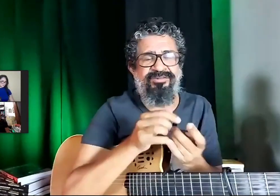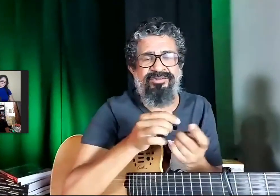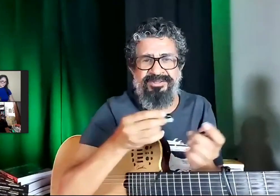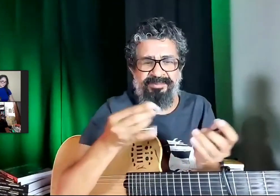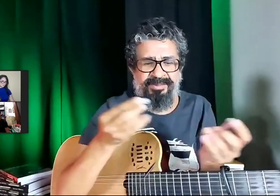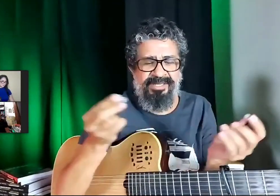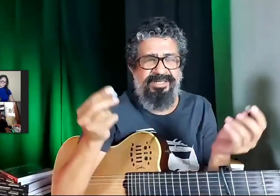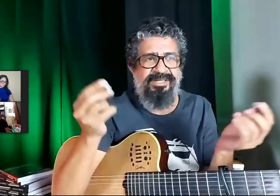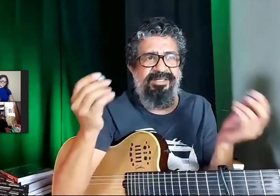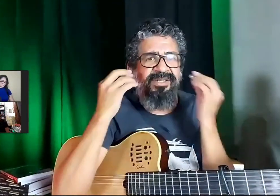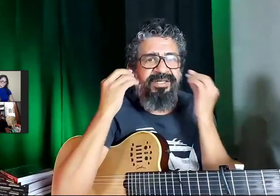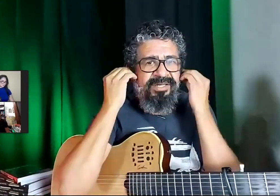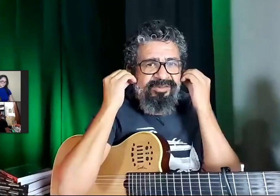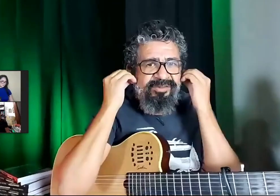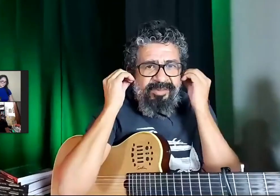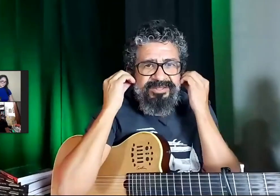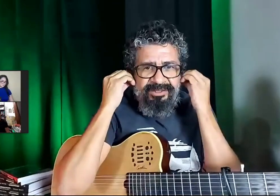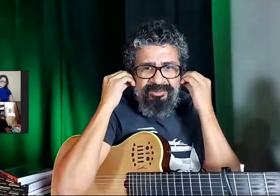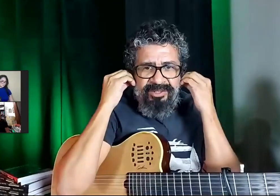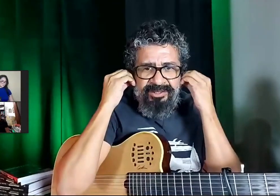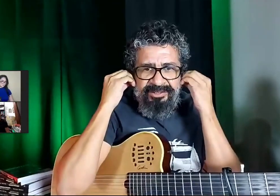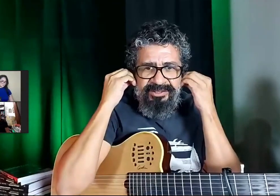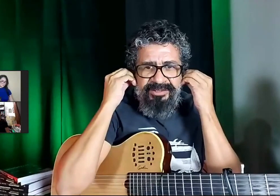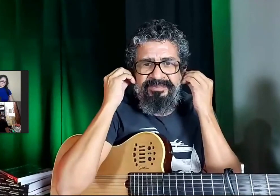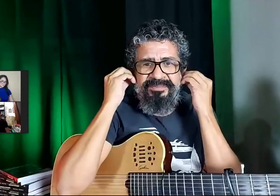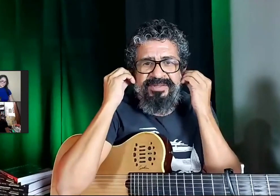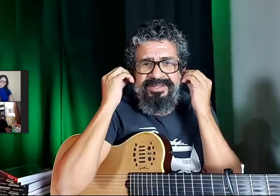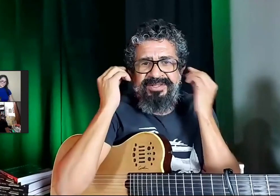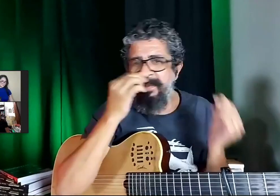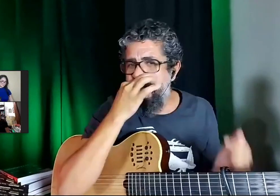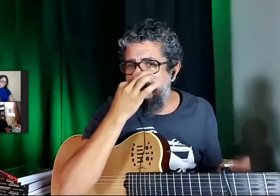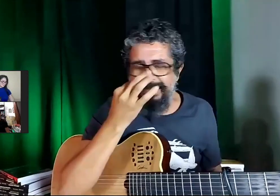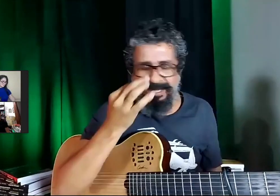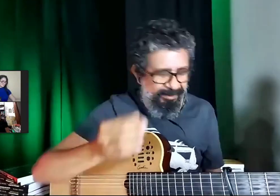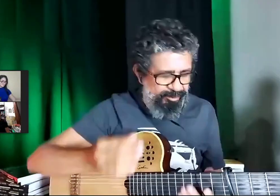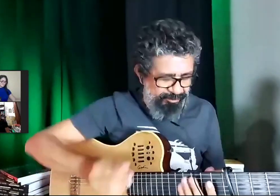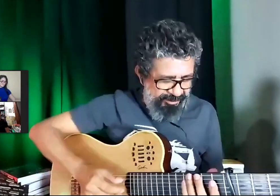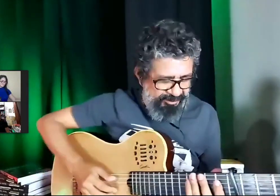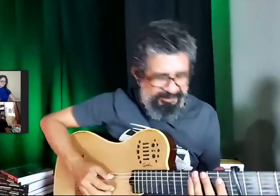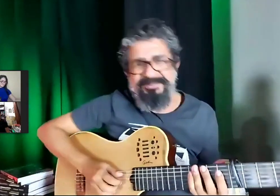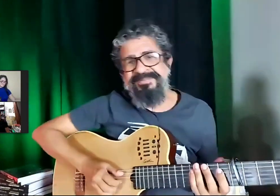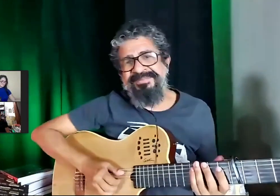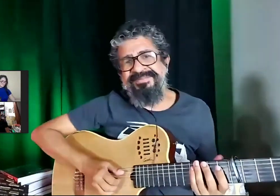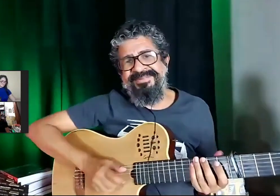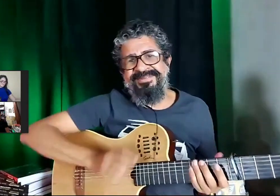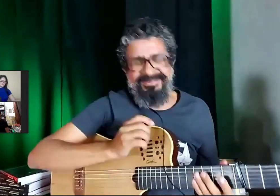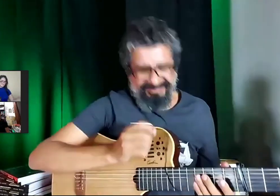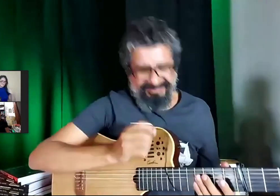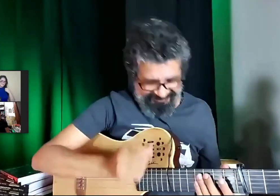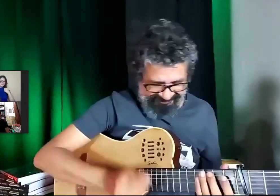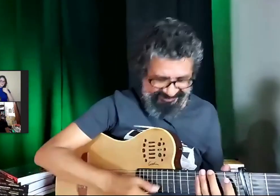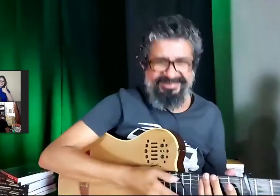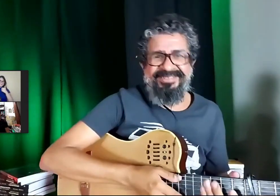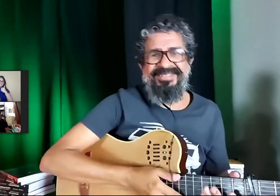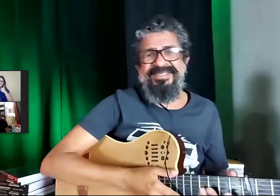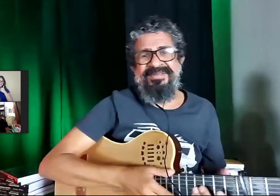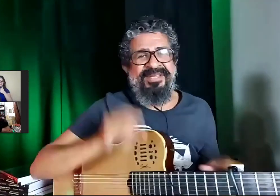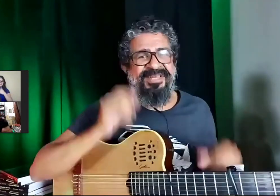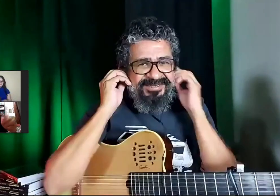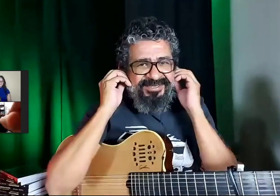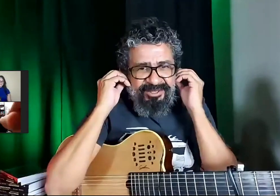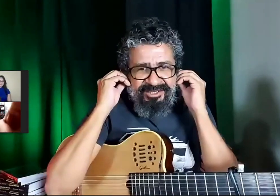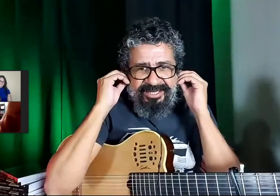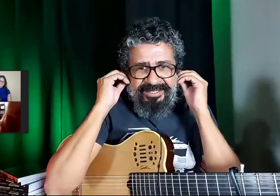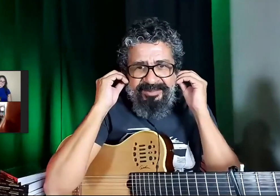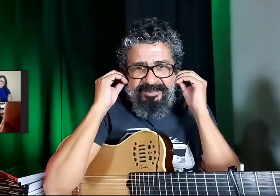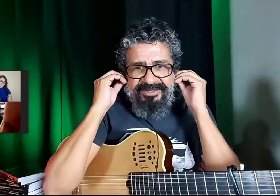Aí eu vou pedir para o Lequinho baixar tudo ali. Mirdá, tá me ouvindo? Estou ouvindo.